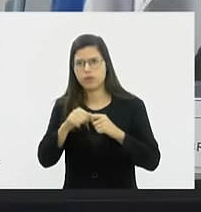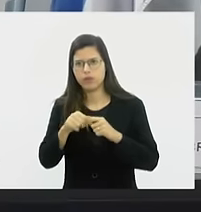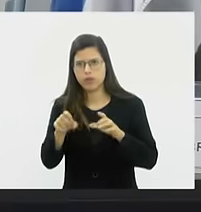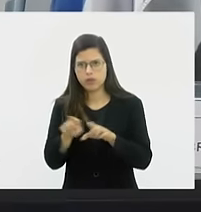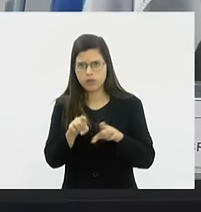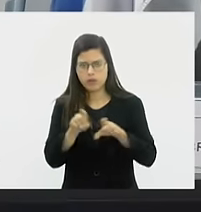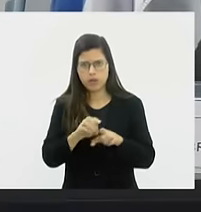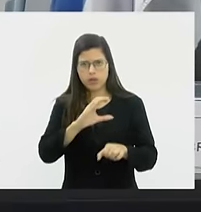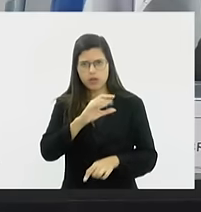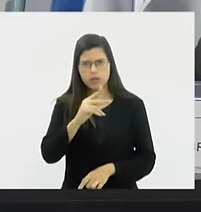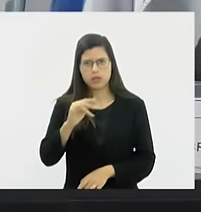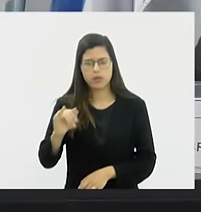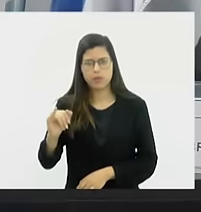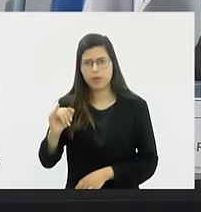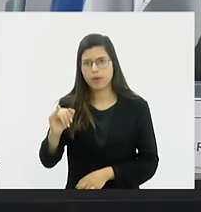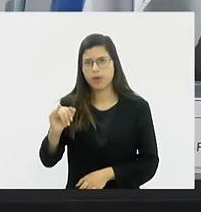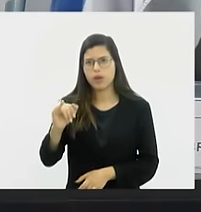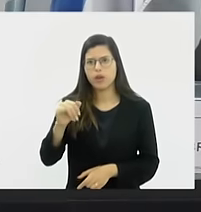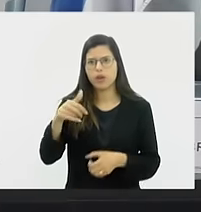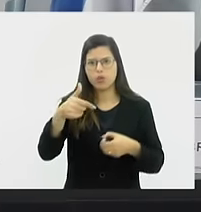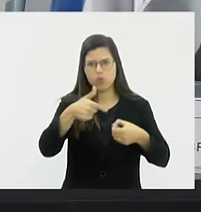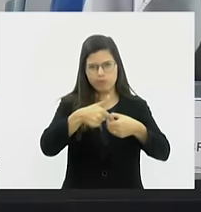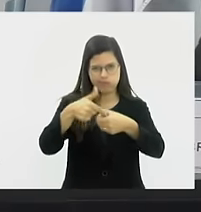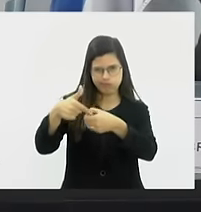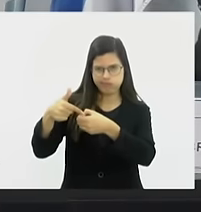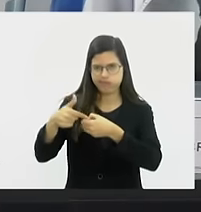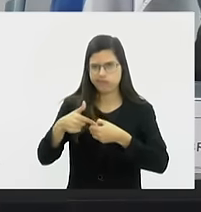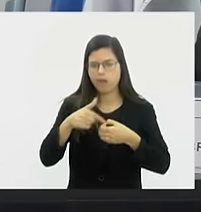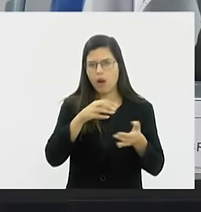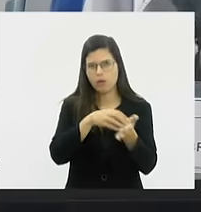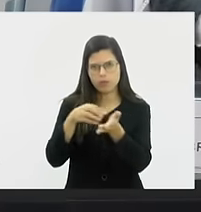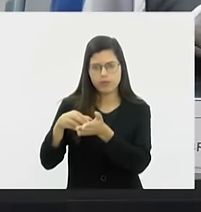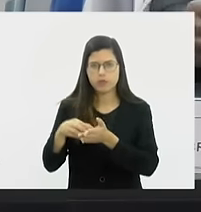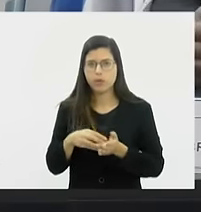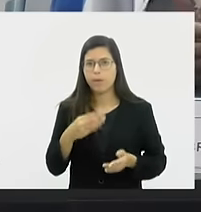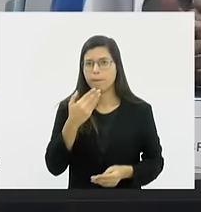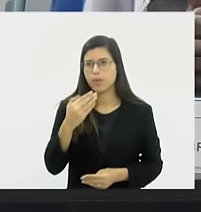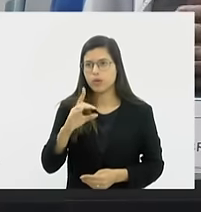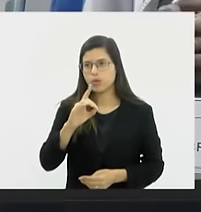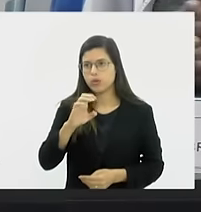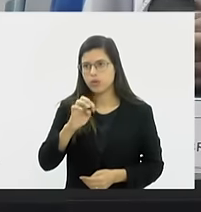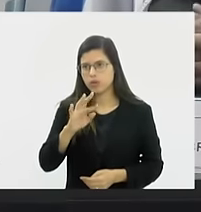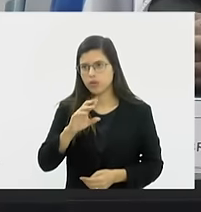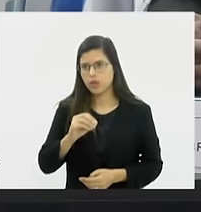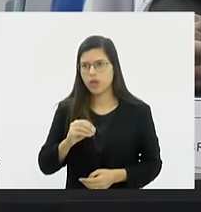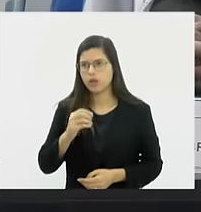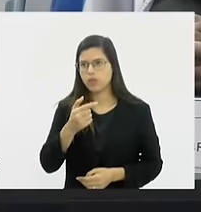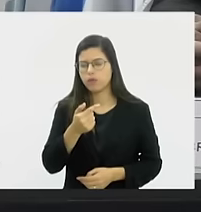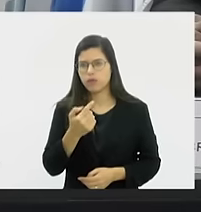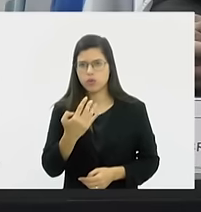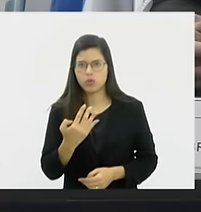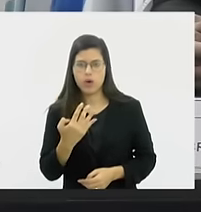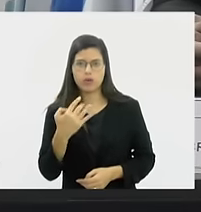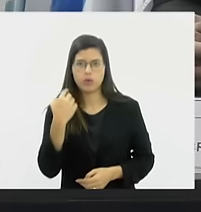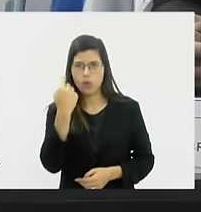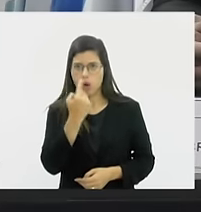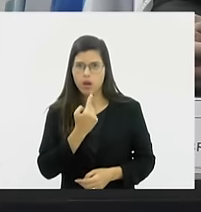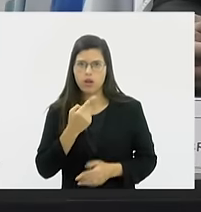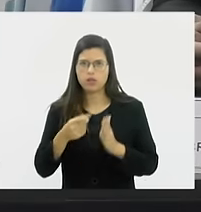dessa CPI nos postos de combustível, pedir ao DETRO que com 24 horas de antecedência vai ser notificado que encaminhe